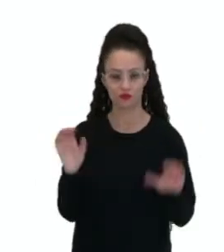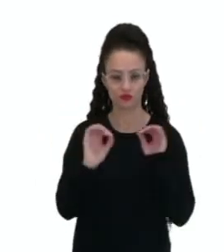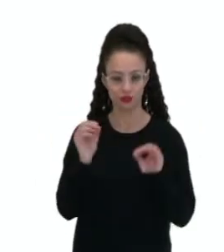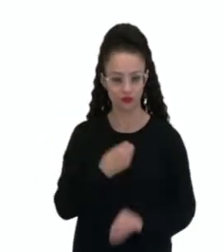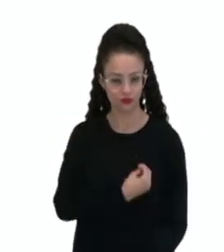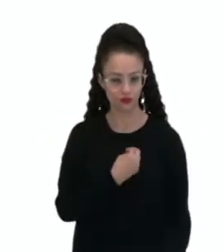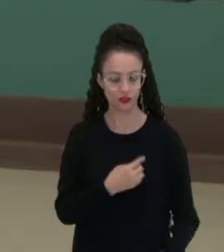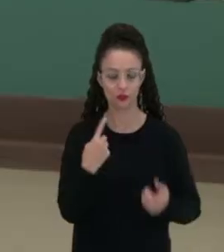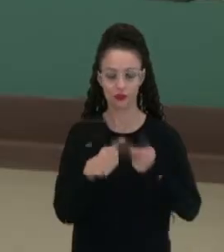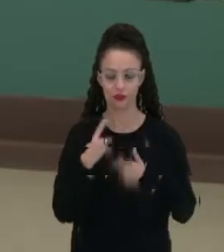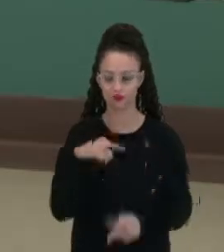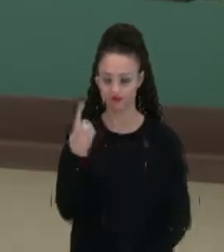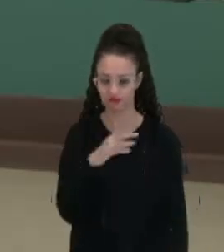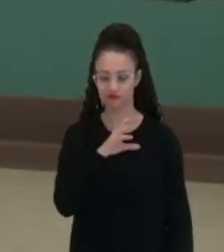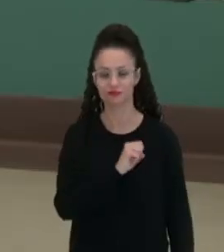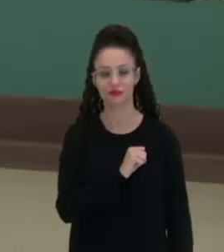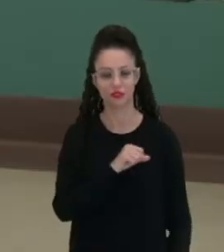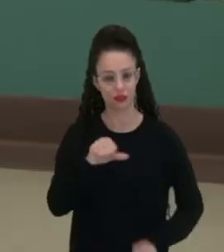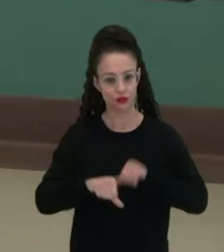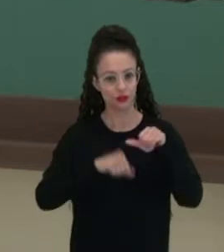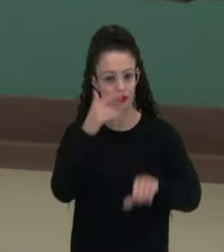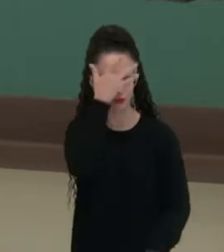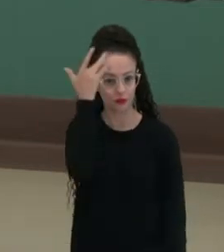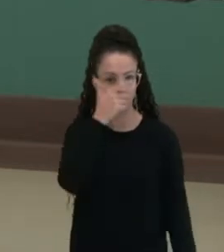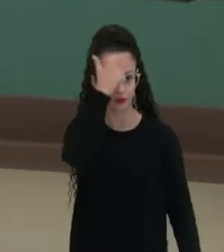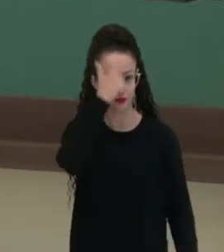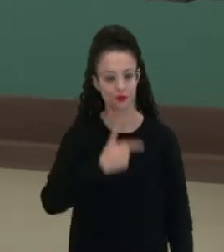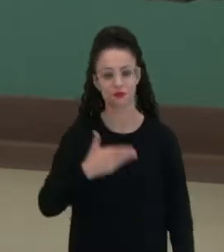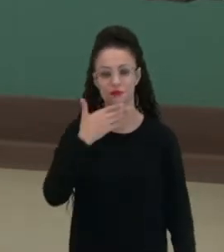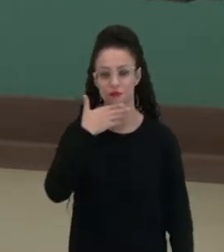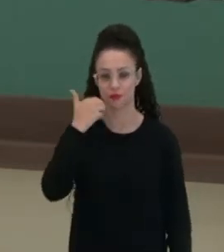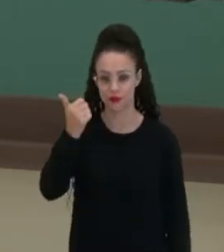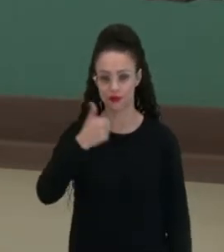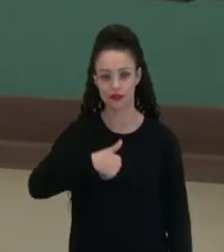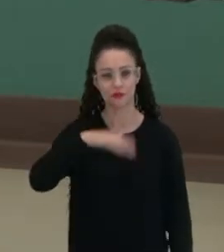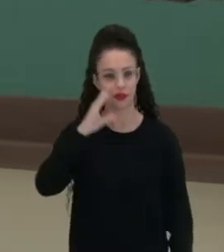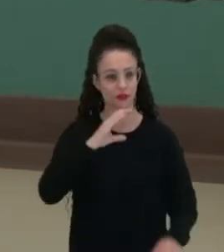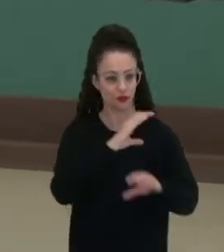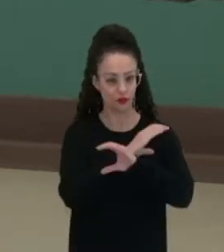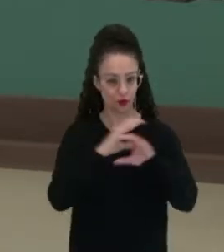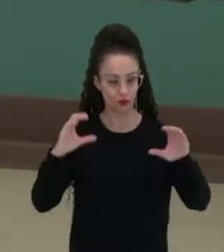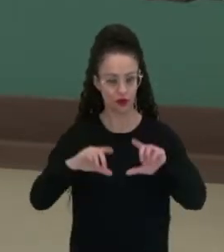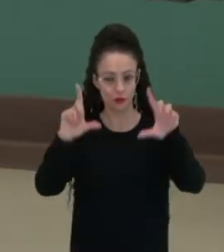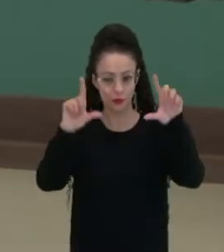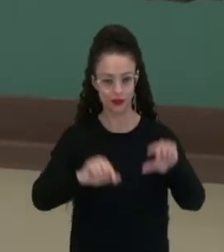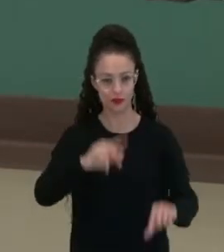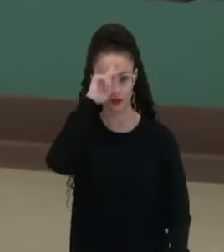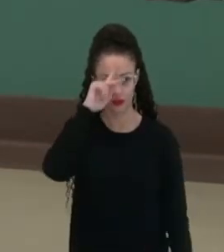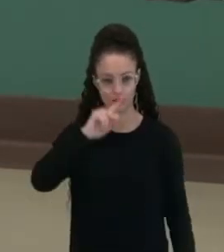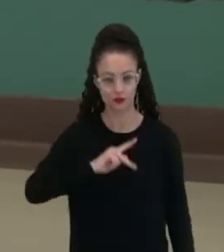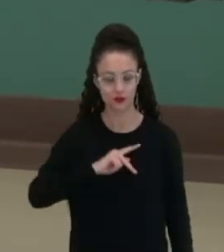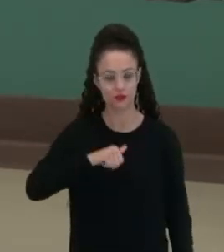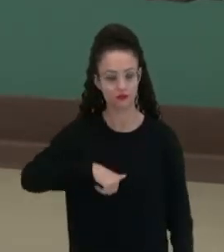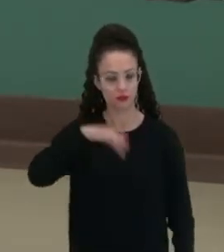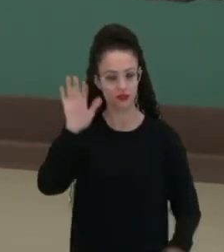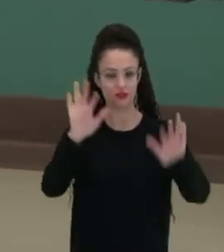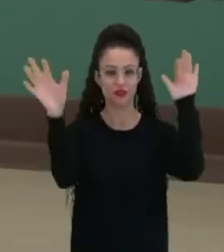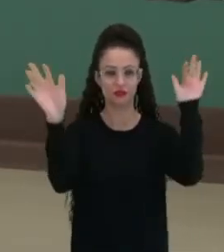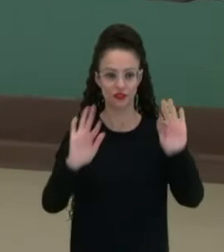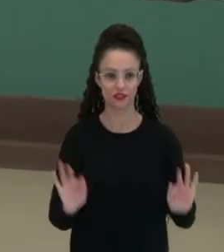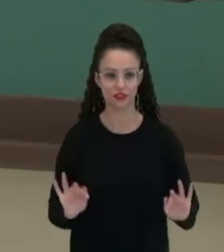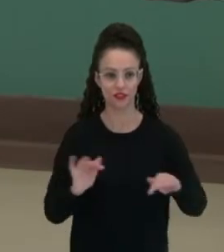Pois quando amamos, nos tornamos pessoas melhores, mais confiantes, menos egoístas e mais felizes.